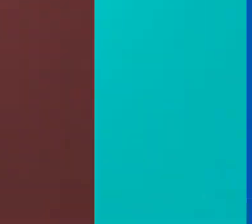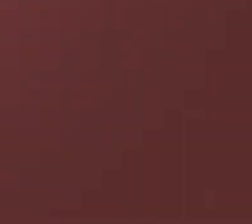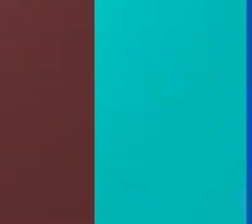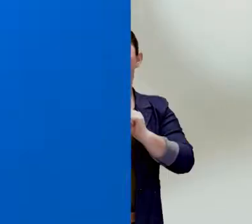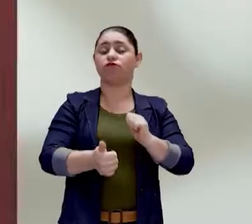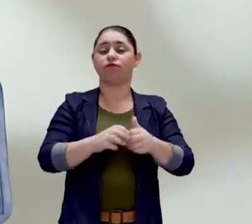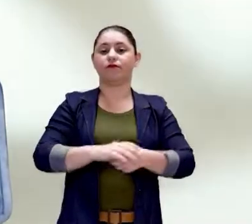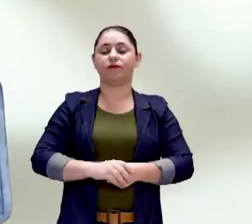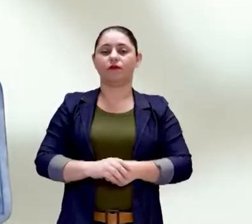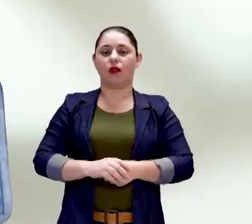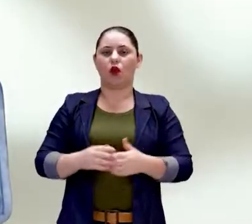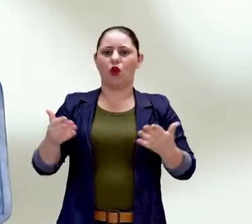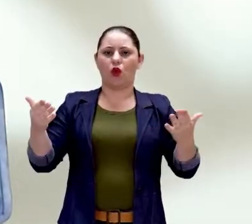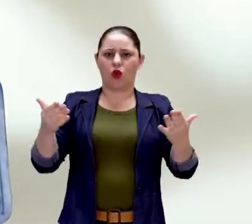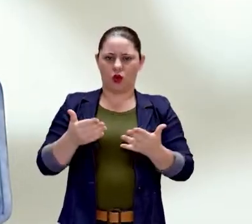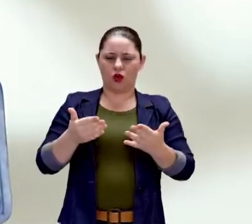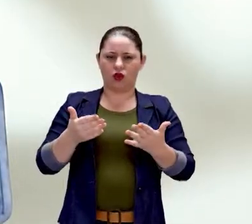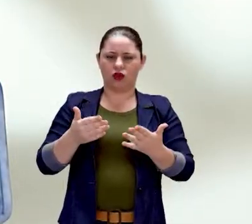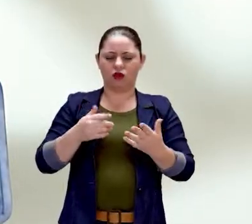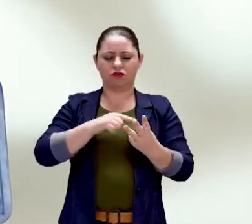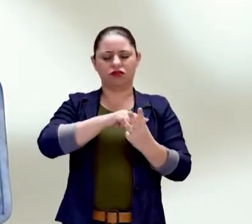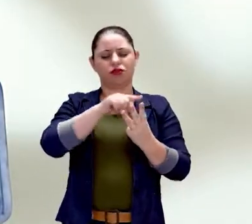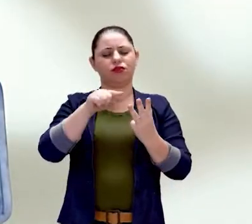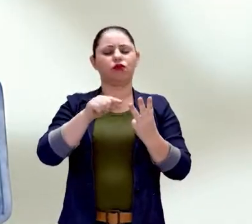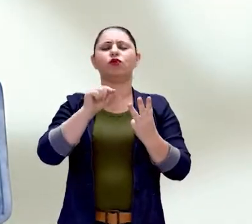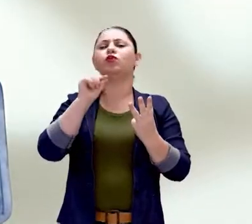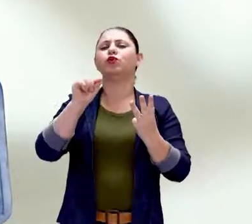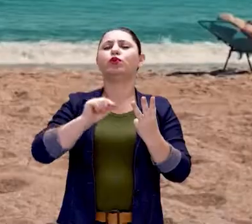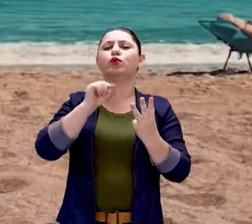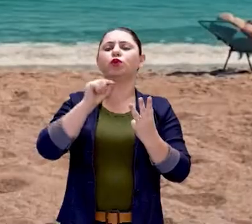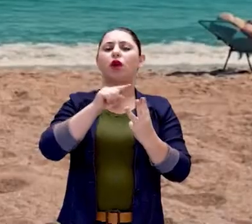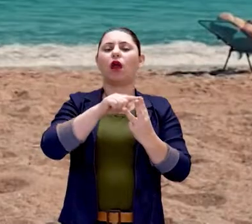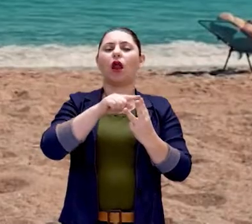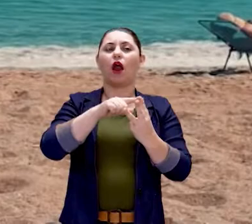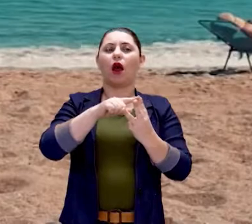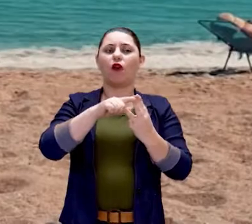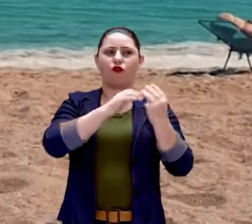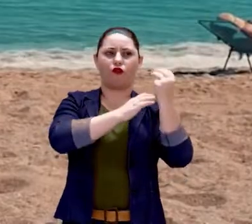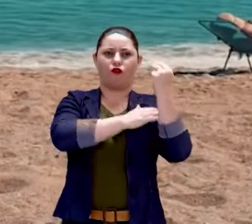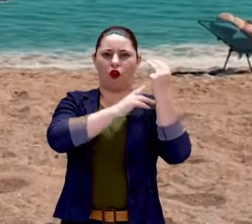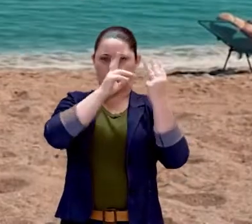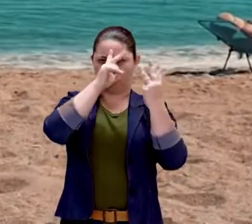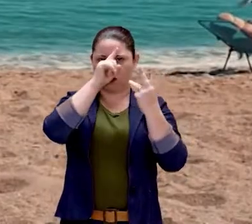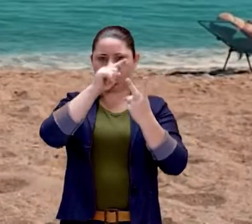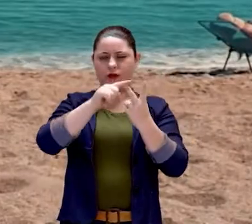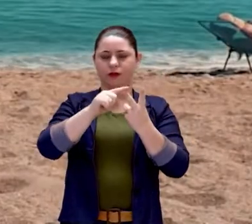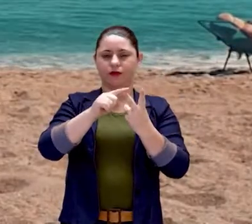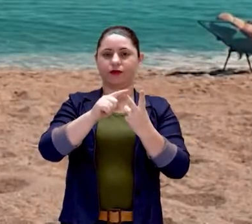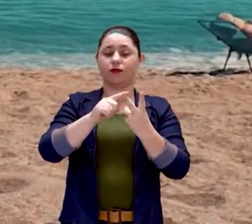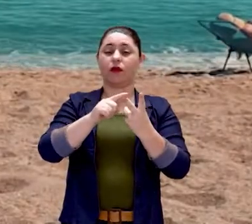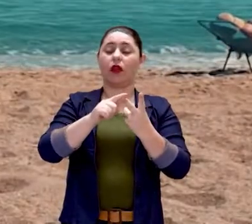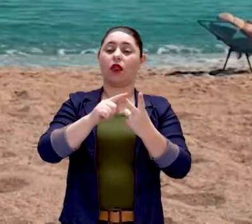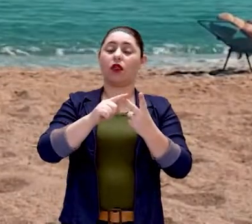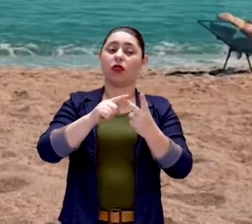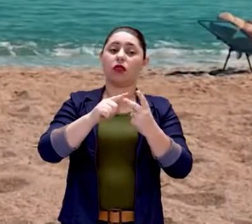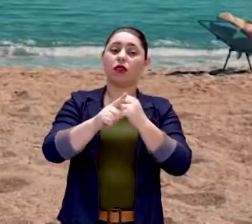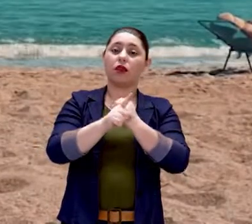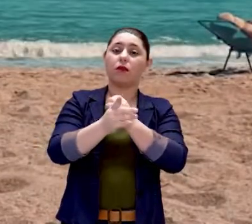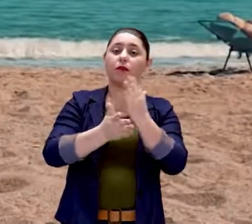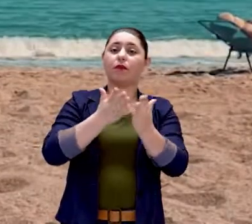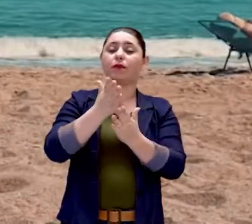saúde. A medicina do esporte hoje age em um tripé, né? Ela age no ganho de performance, ela age tanto no